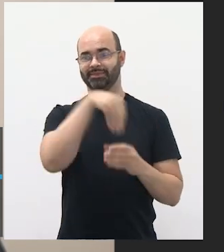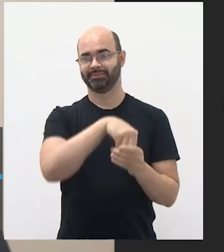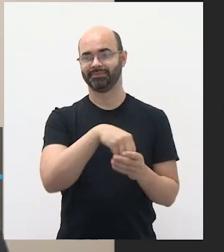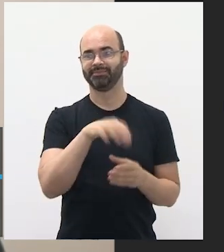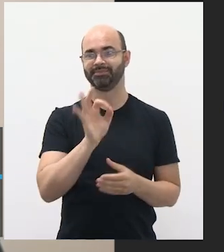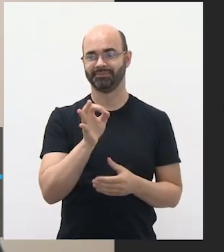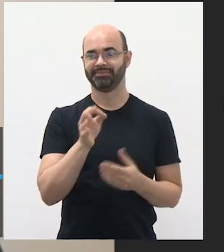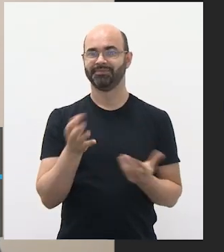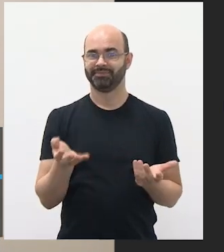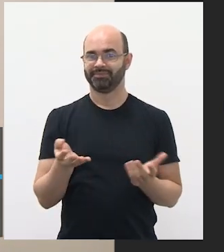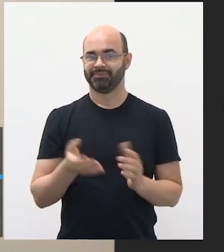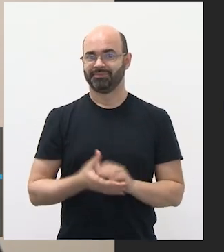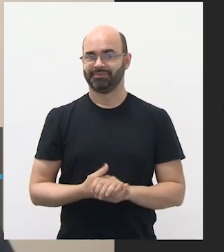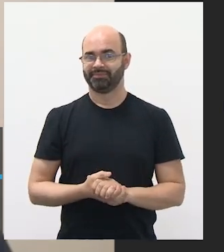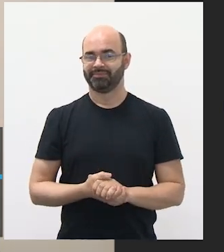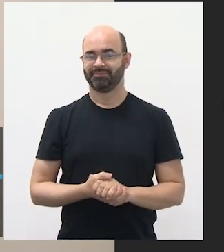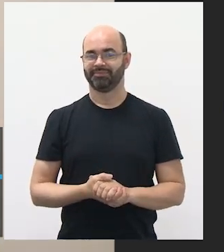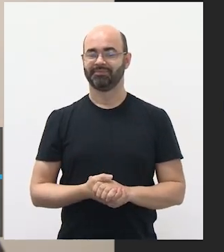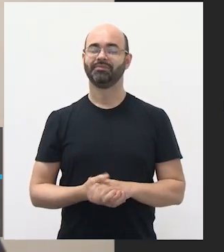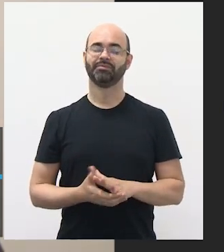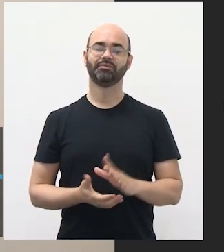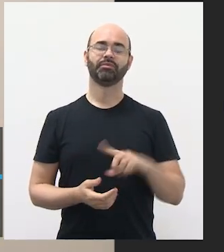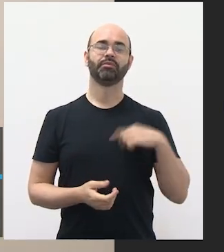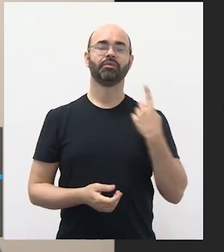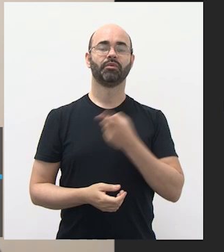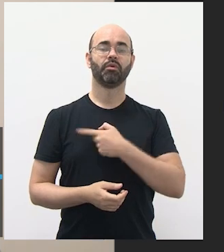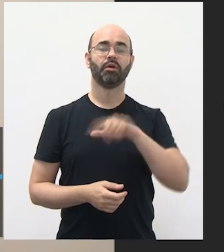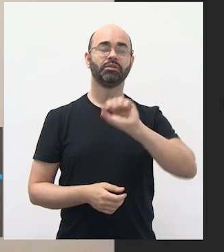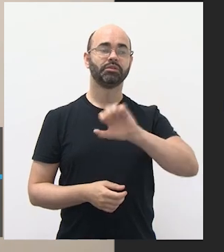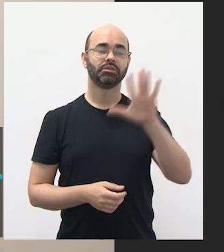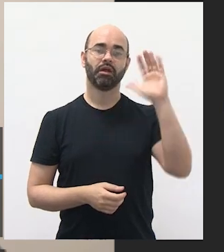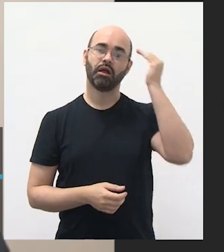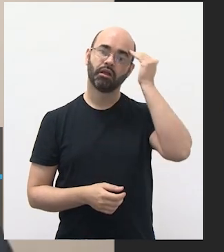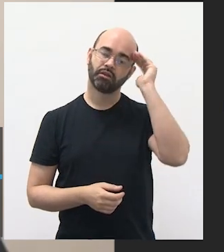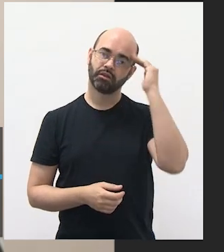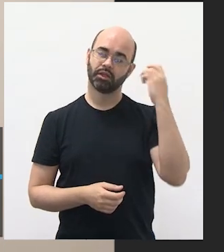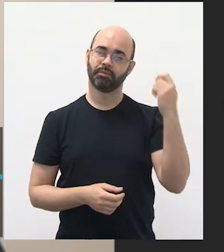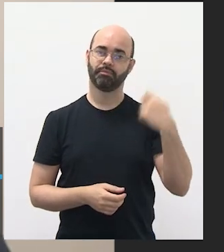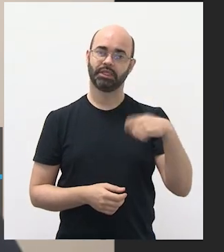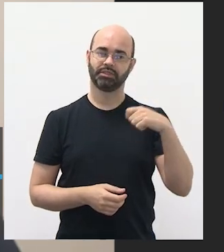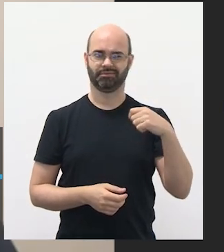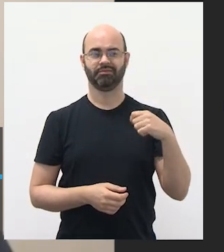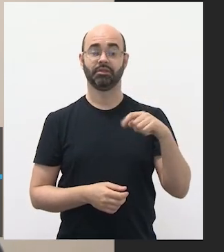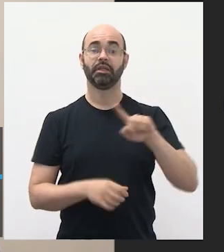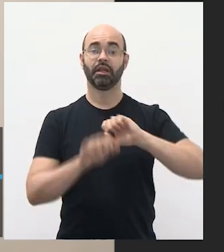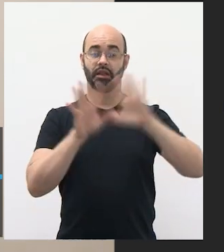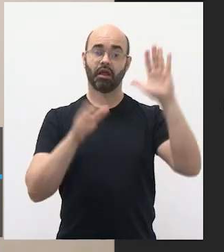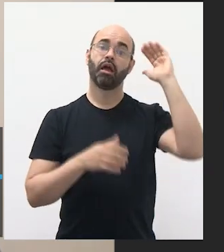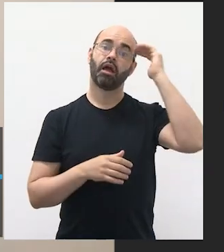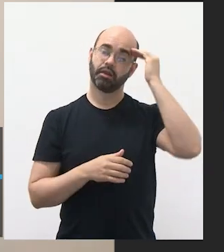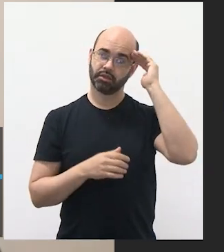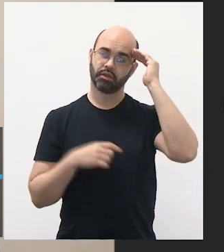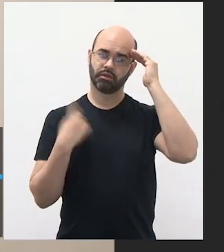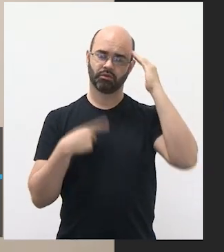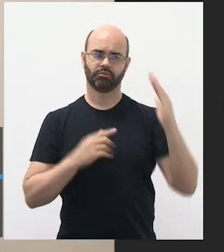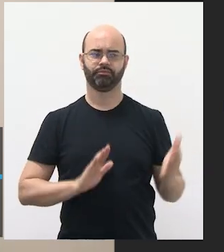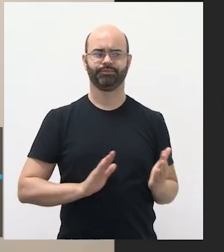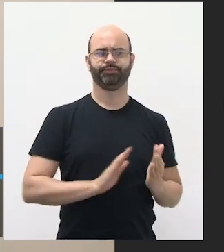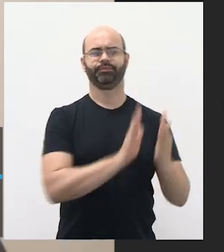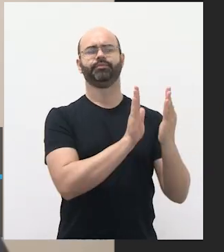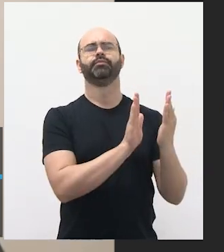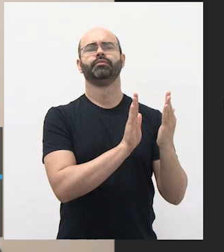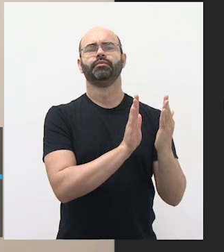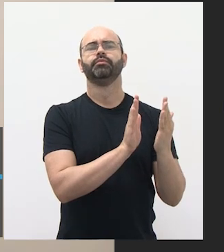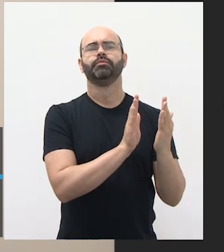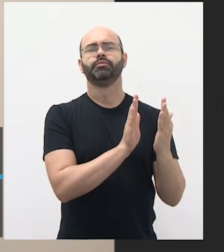nós temos esse papel de entender para poder enfrentar esse preconceito. Vale